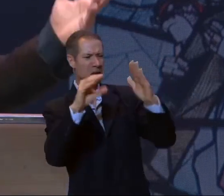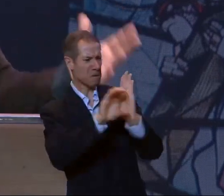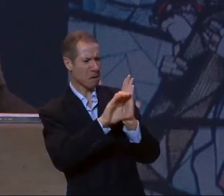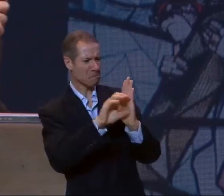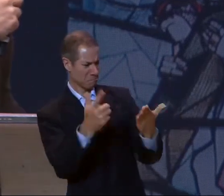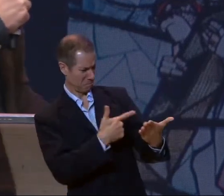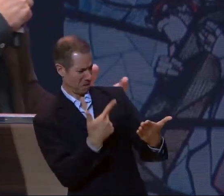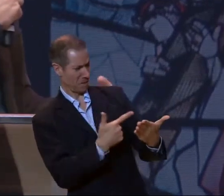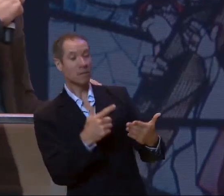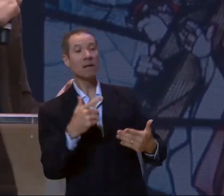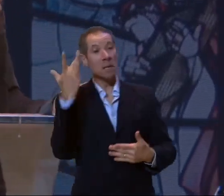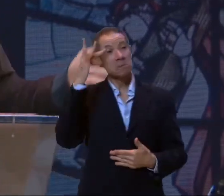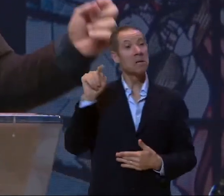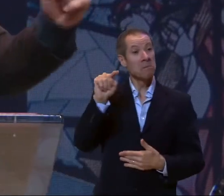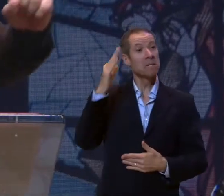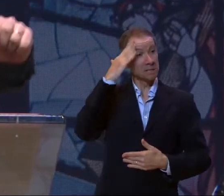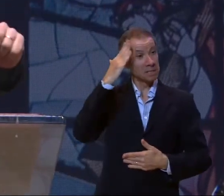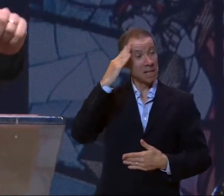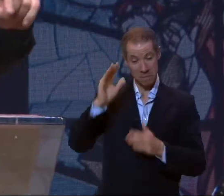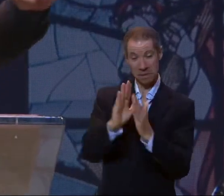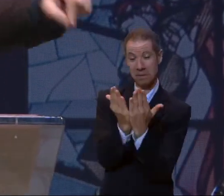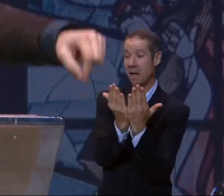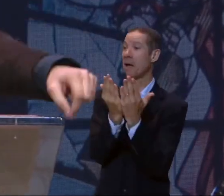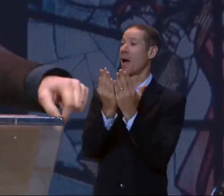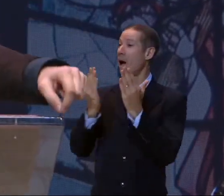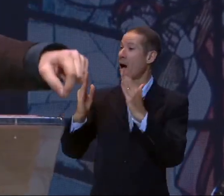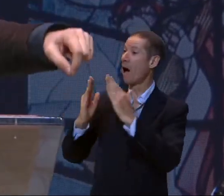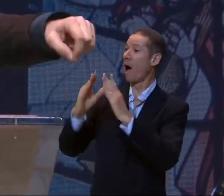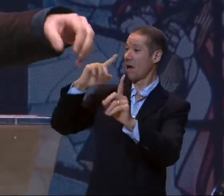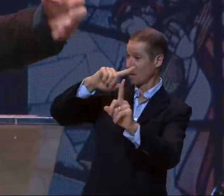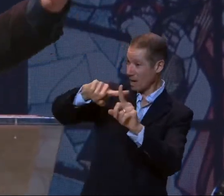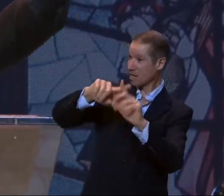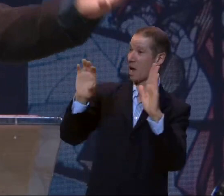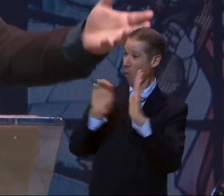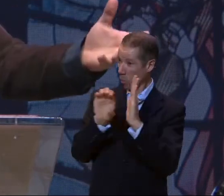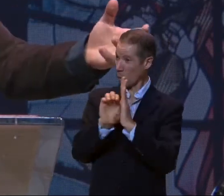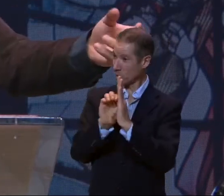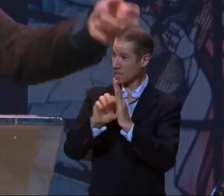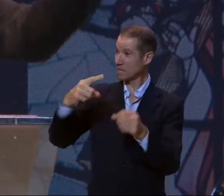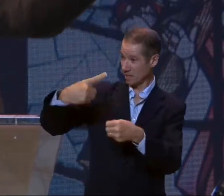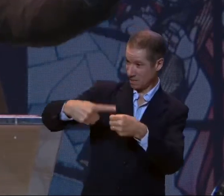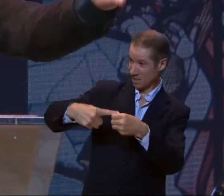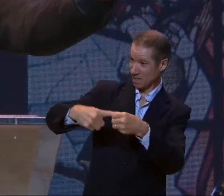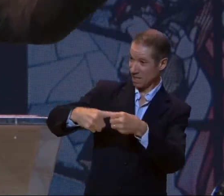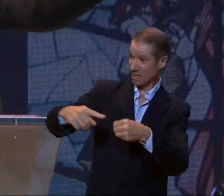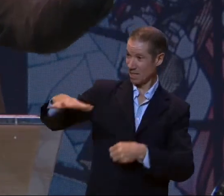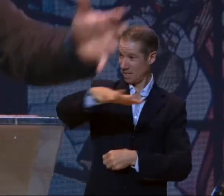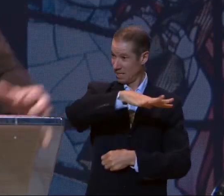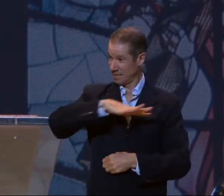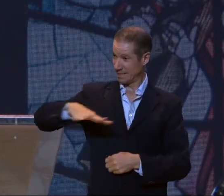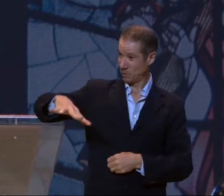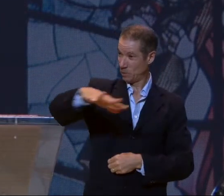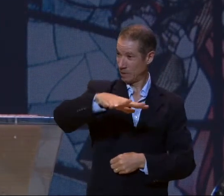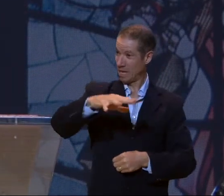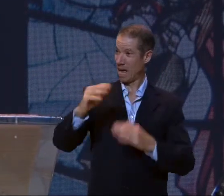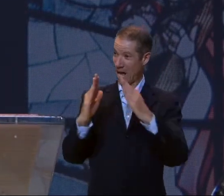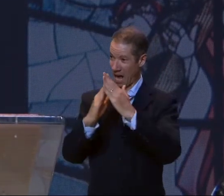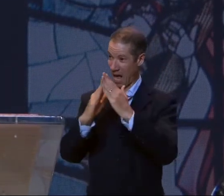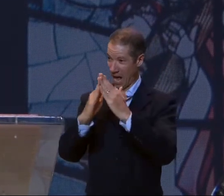Eu não sei se você sabe, mas a igreja de Colossenses se reunia na casa de Filemão.